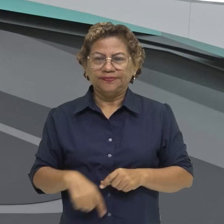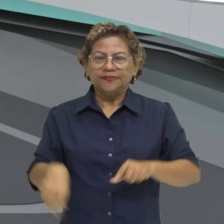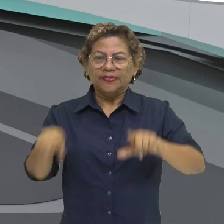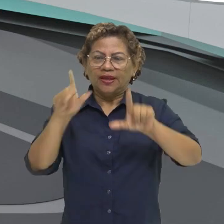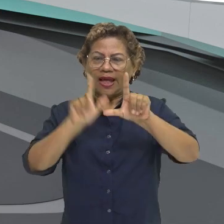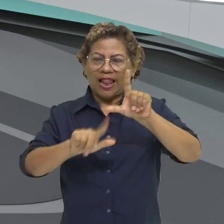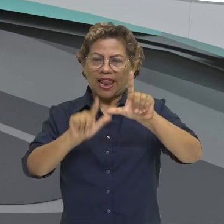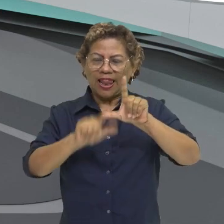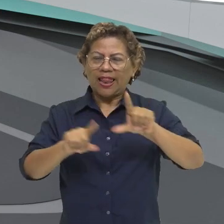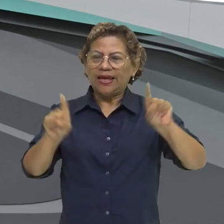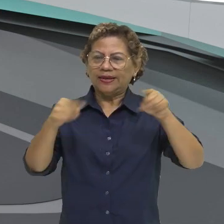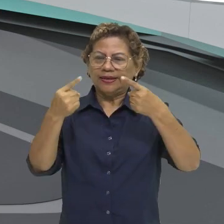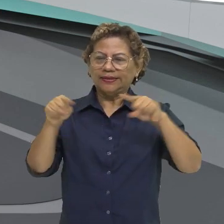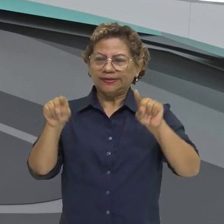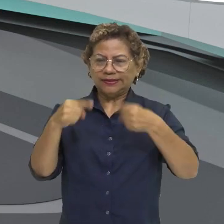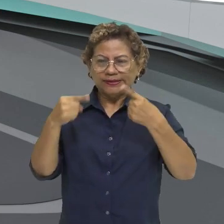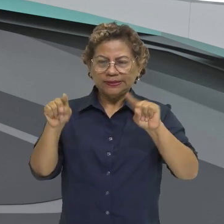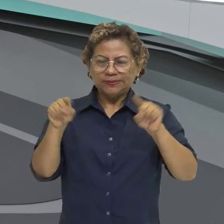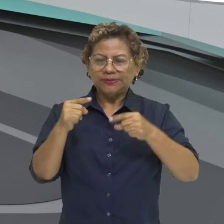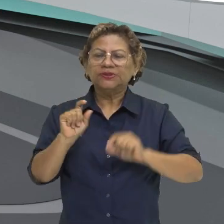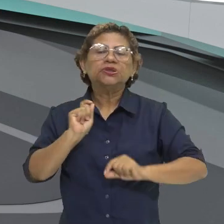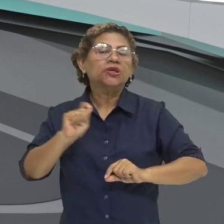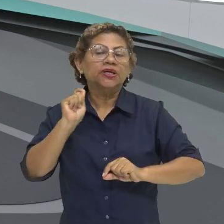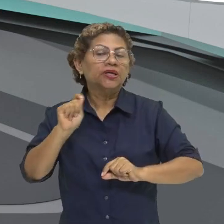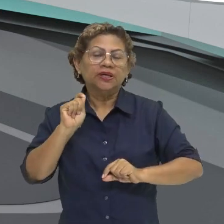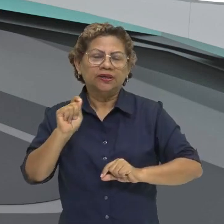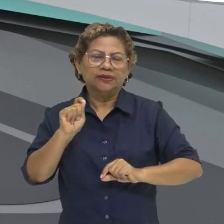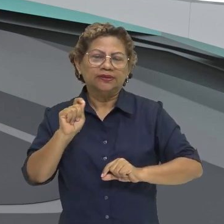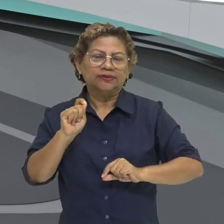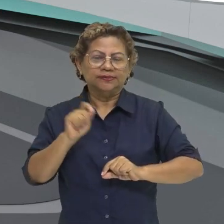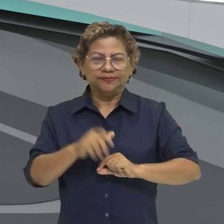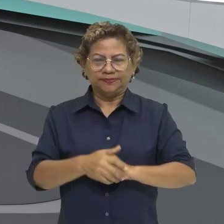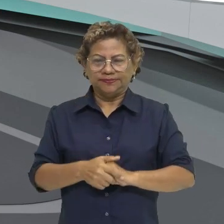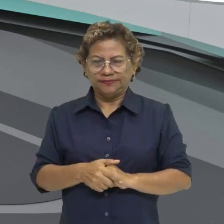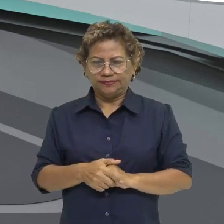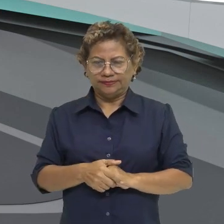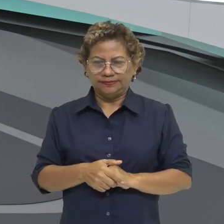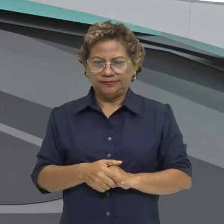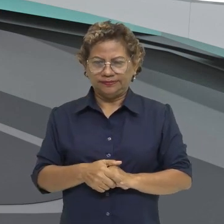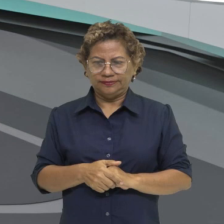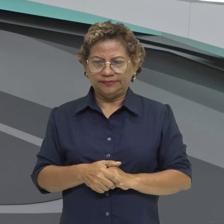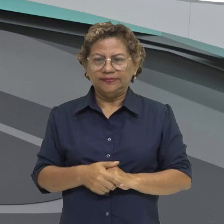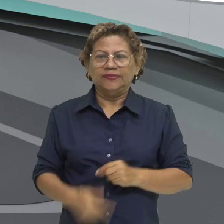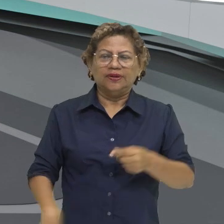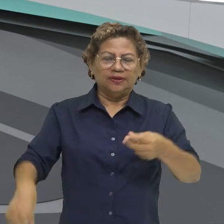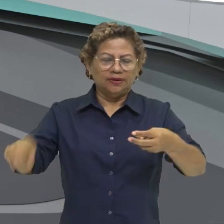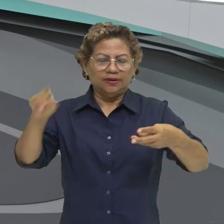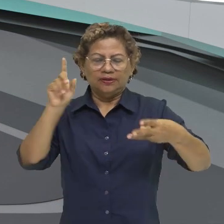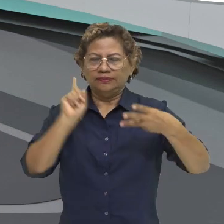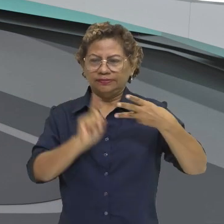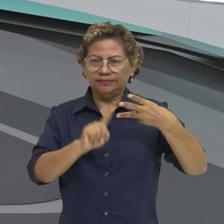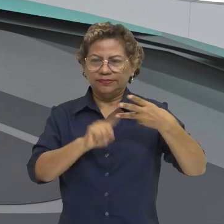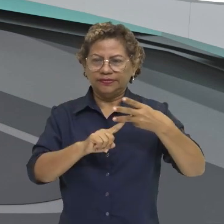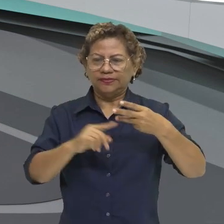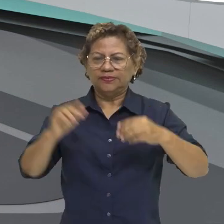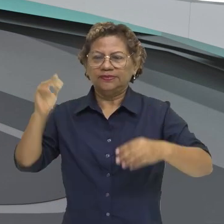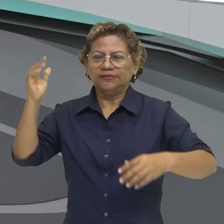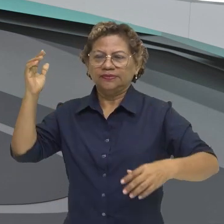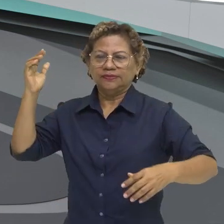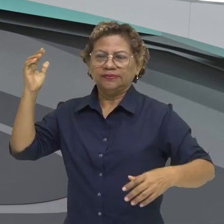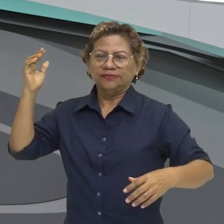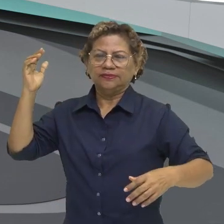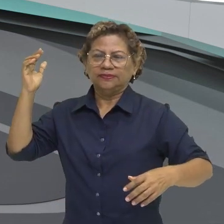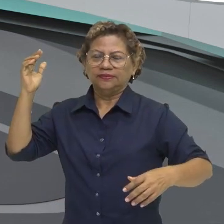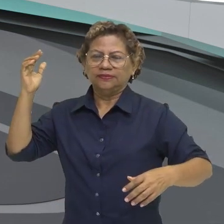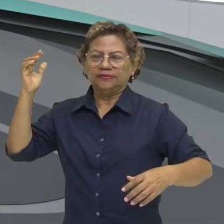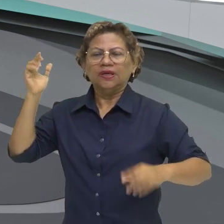que tá aqui, são símbolos de quê? Representam o quê? São os signos de quê? E esta outra aqui, representa o quê?